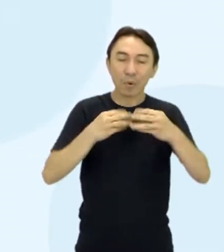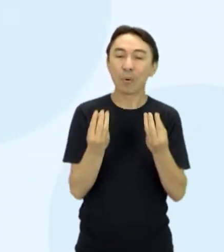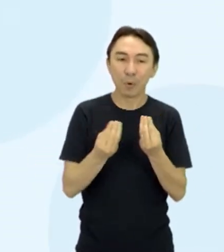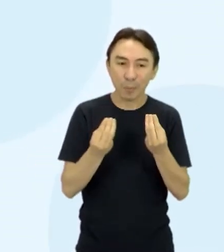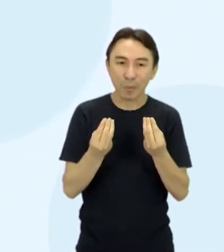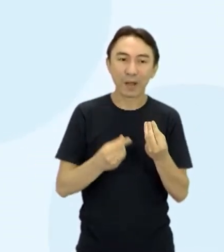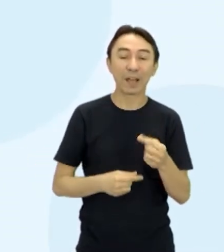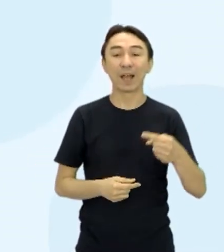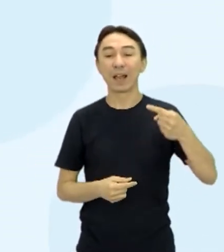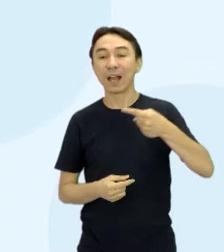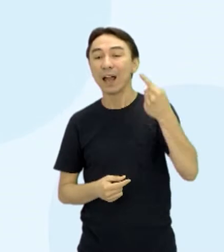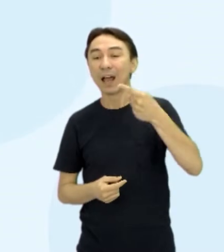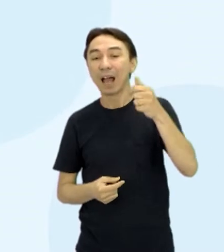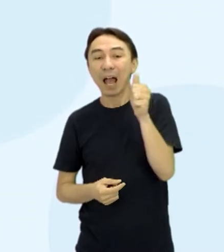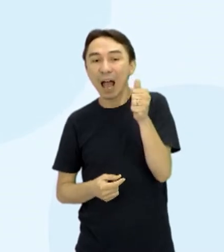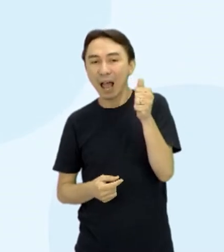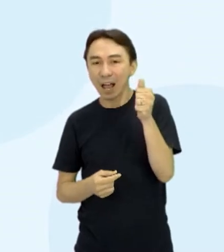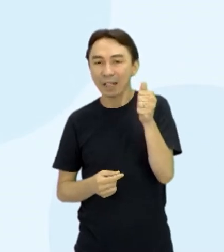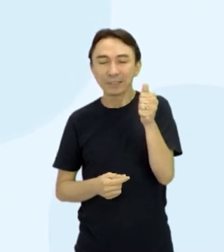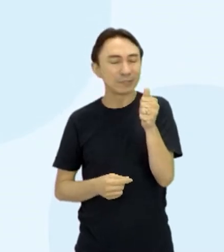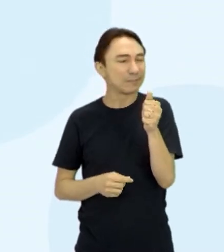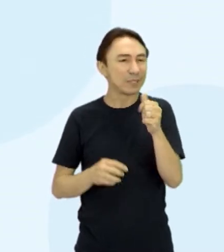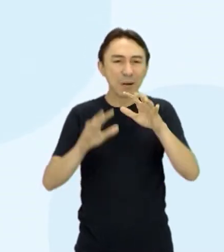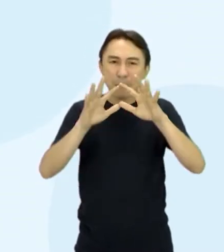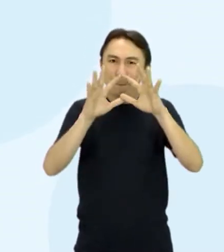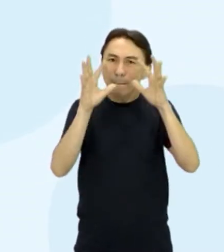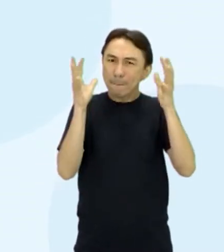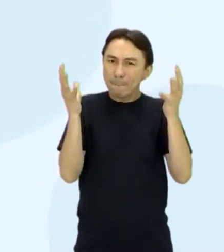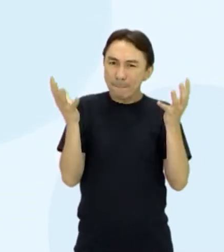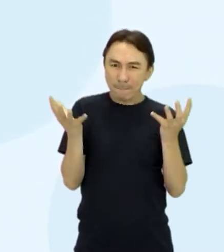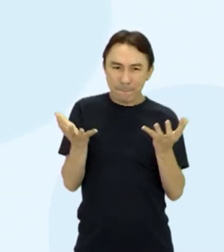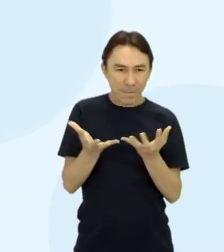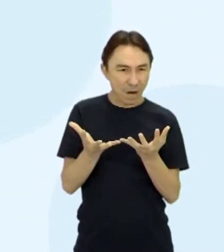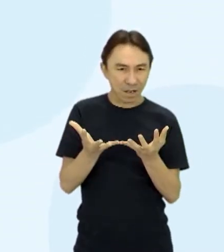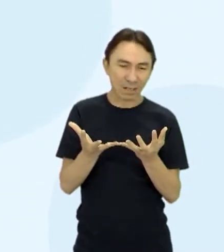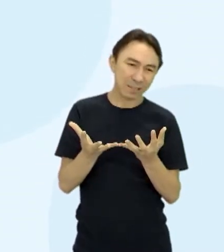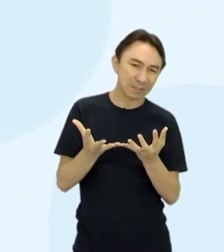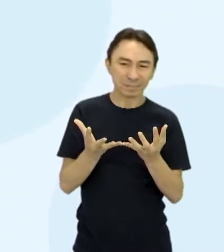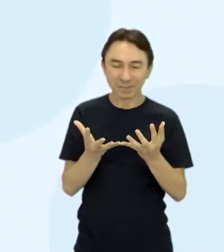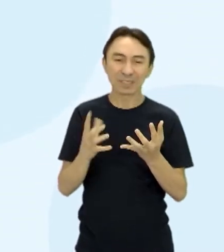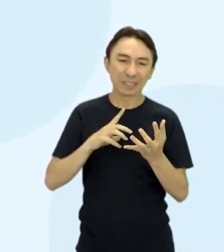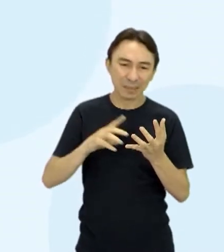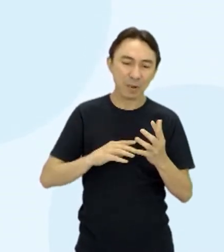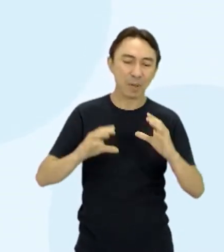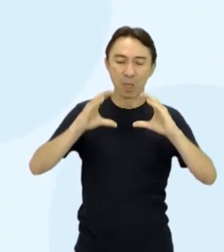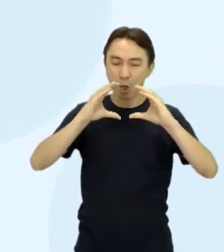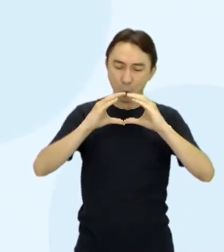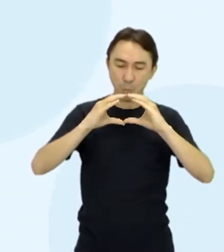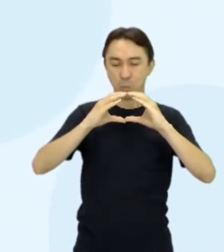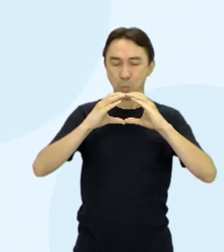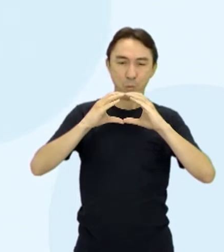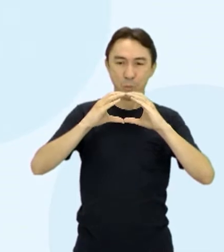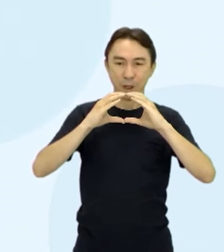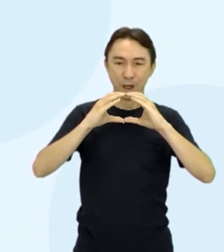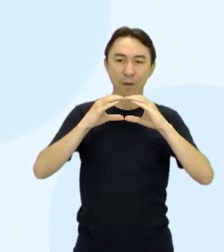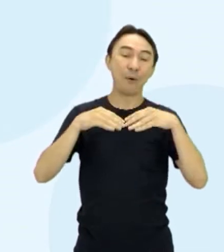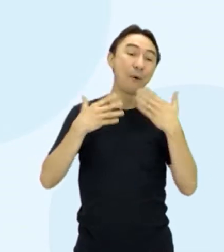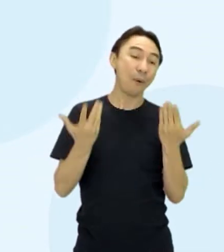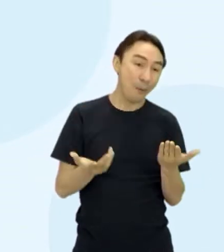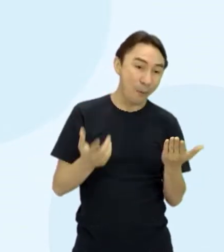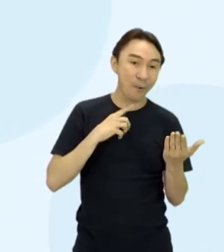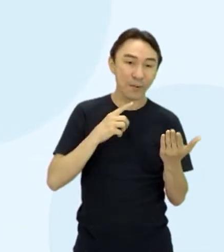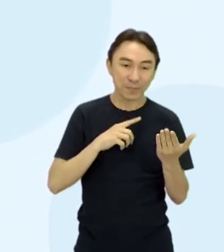que redondinha. A alternativa B, se ela é achatadinha. E a alternativa C, se